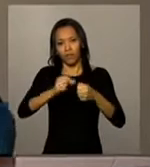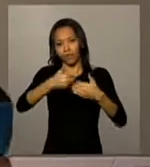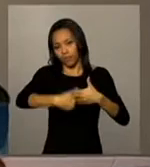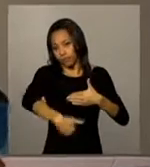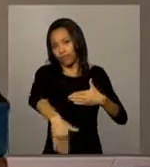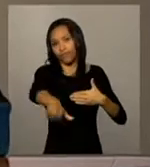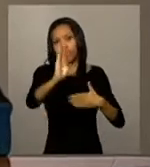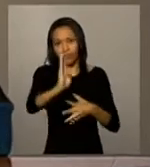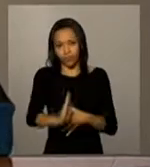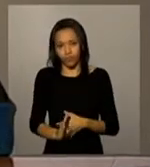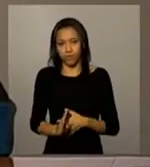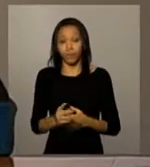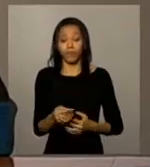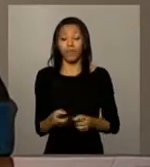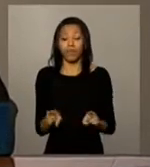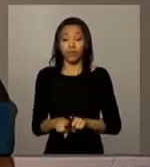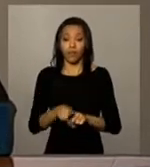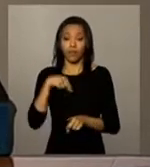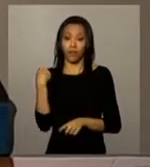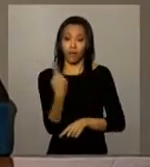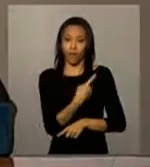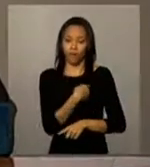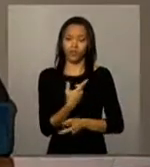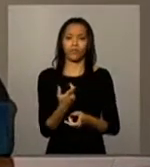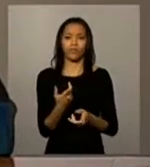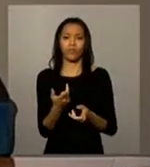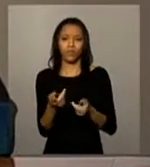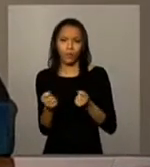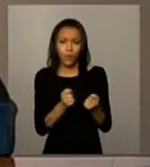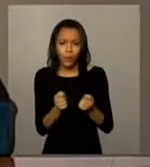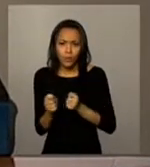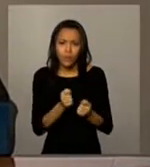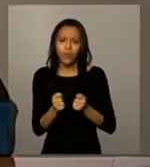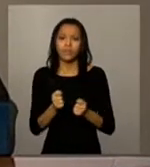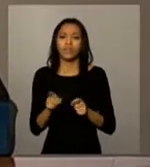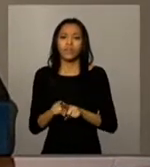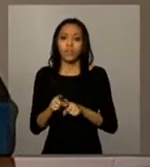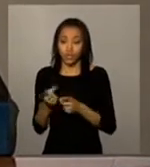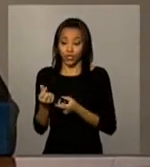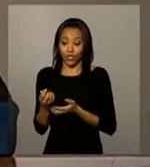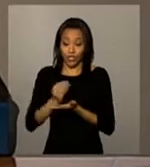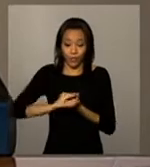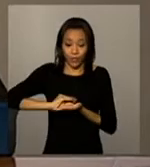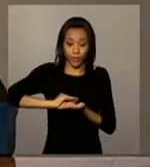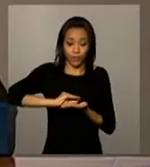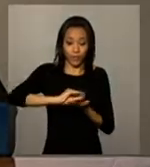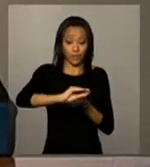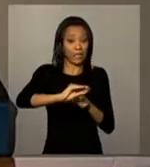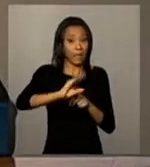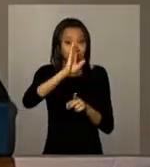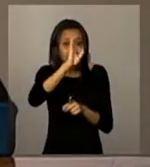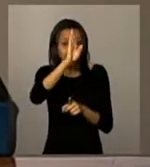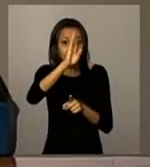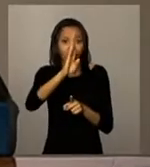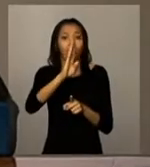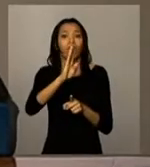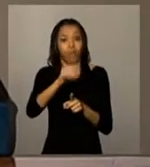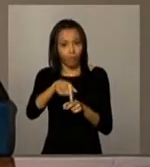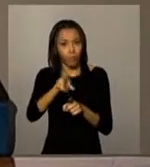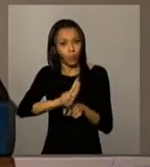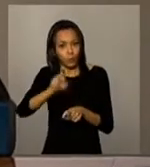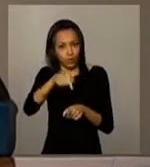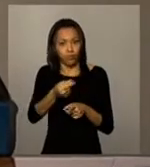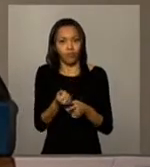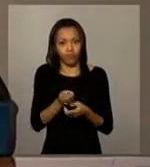disso, estamos preservando os investimentos que consideramos prioritários. Nessa proposta que está